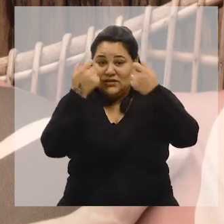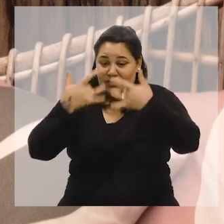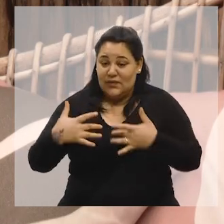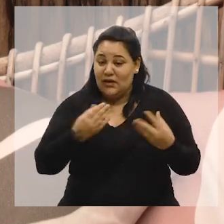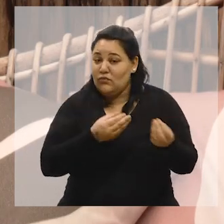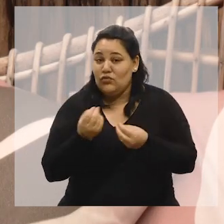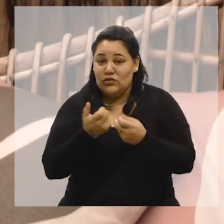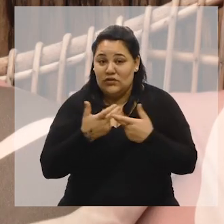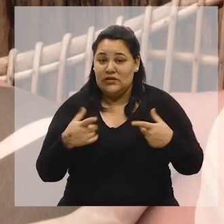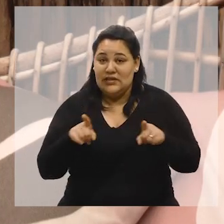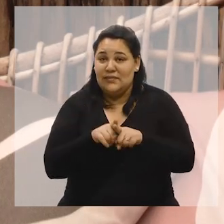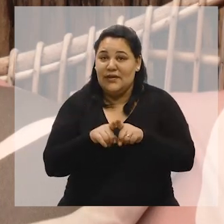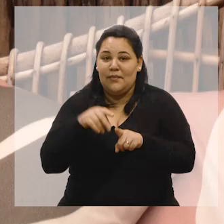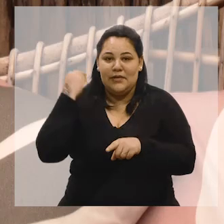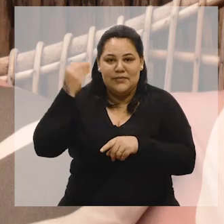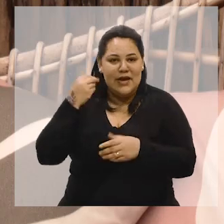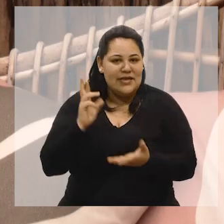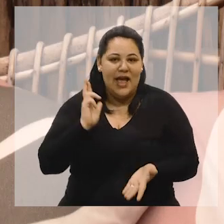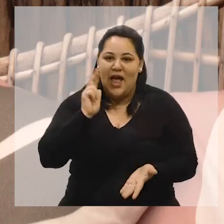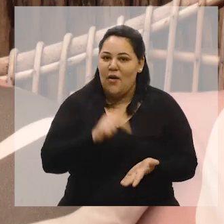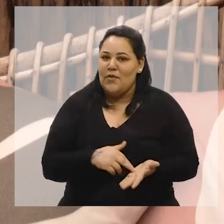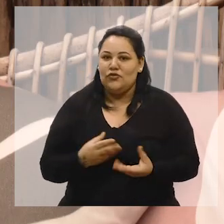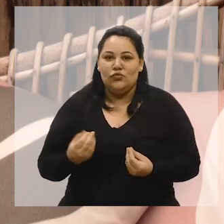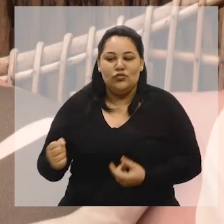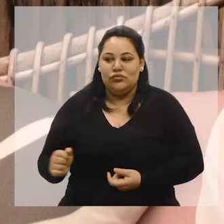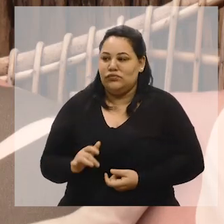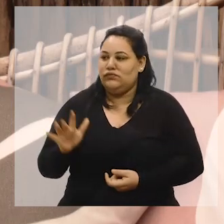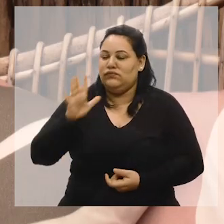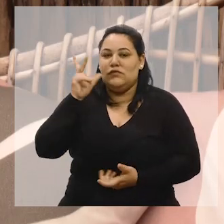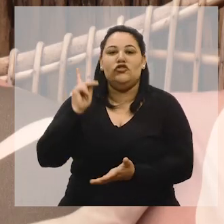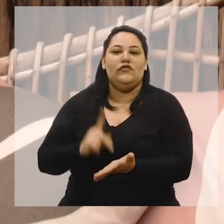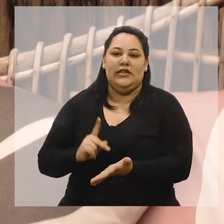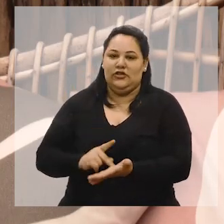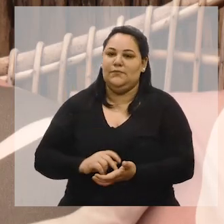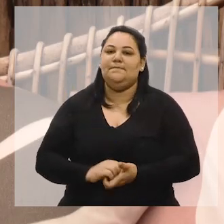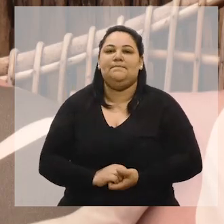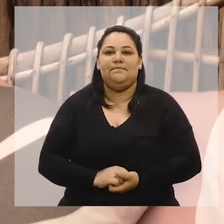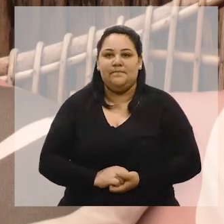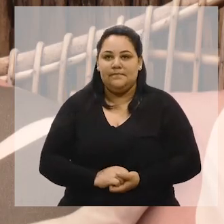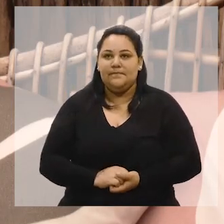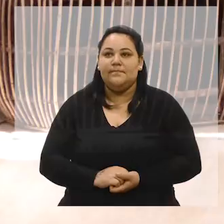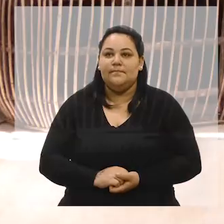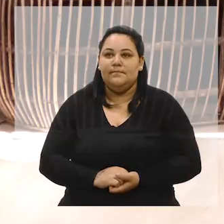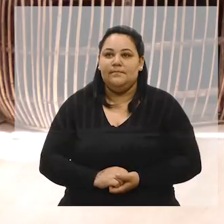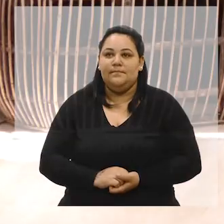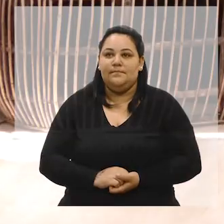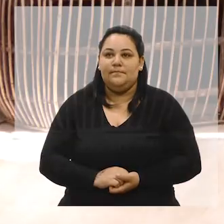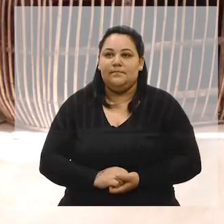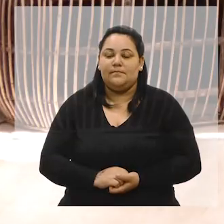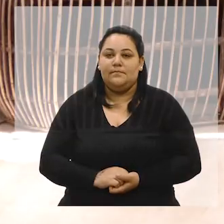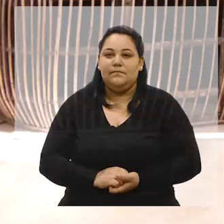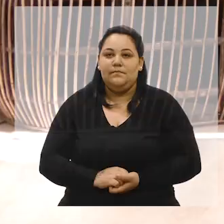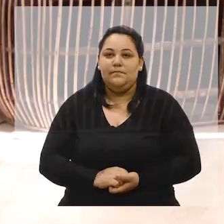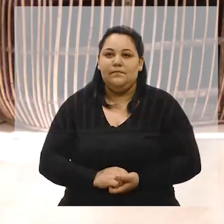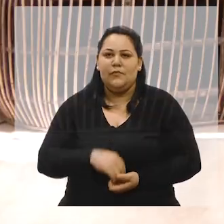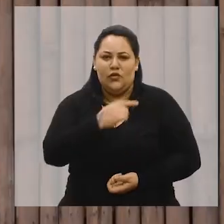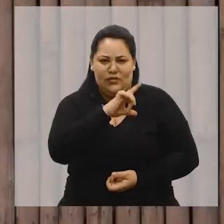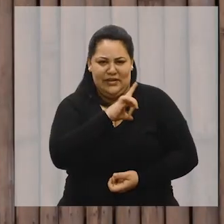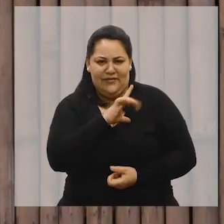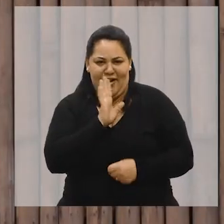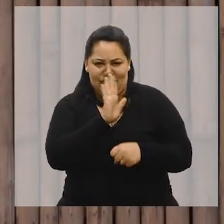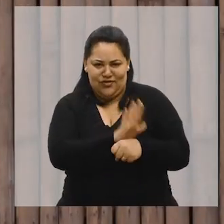ensinam muito, nos explicam muito. É uma experiência realmente muito enriquecedora, assim, muito mesmo. Clarissa, aqui, tu